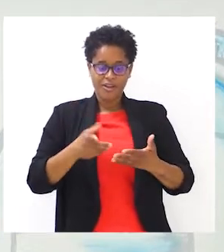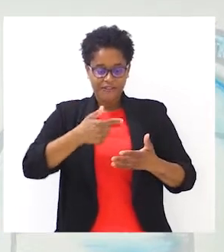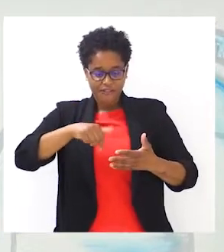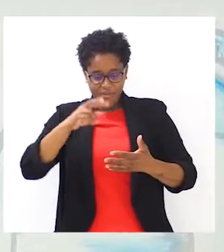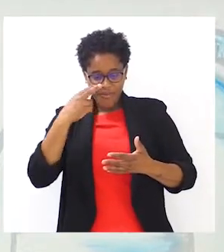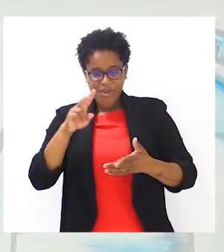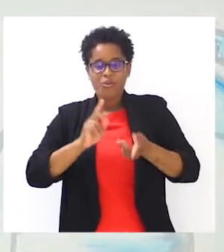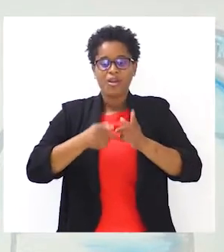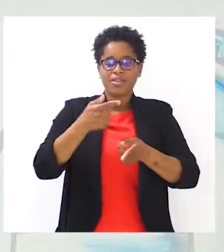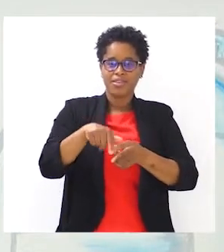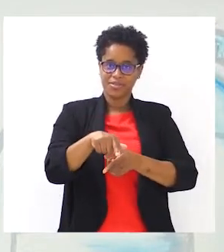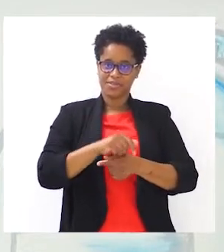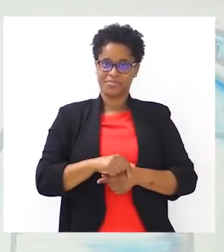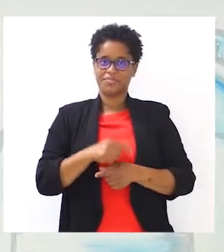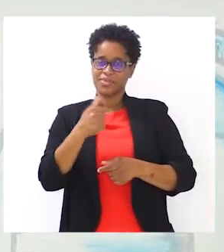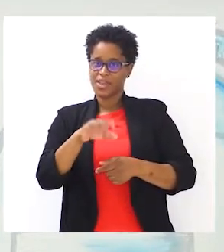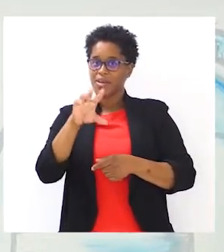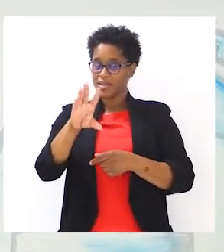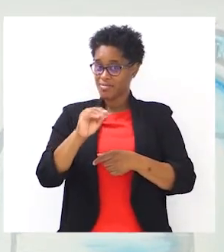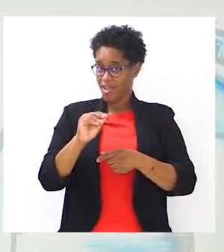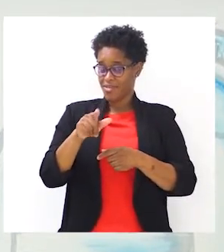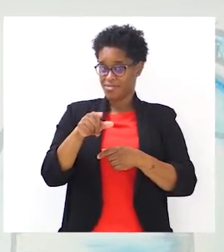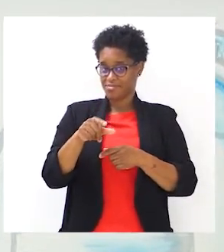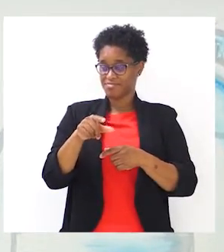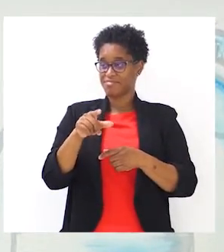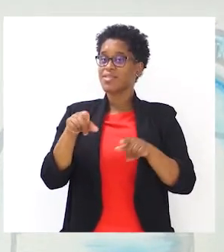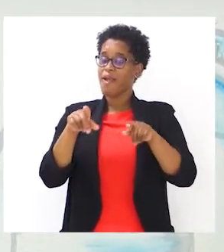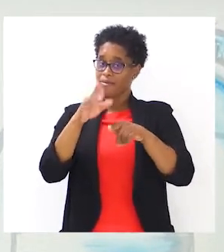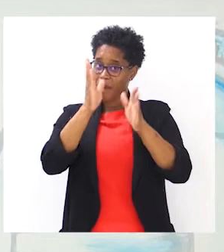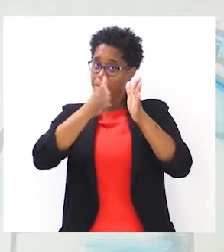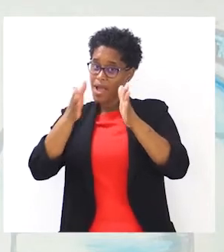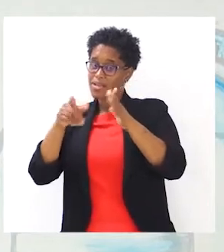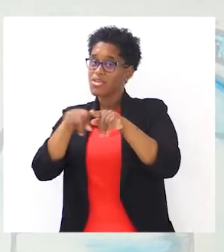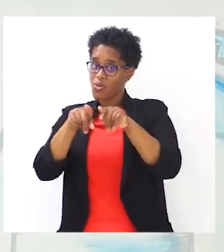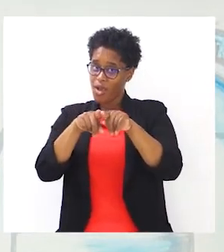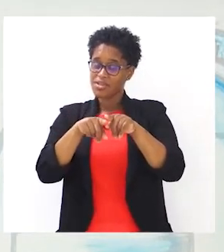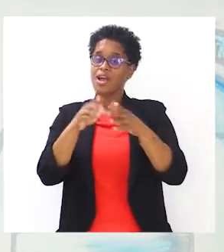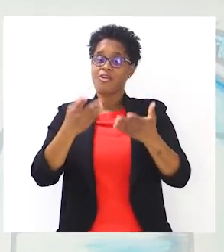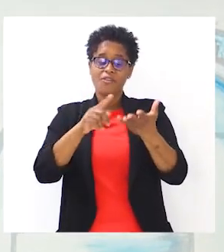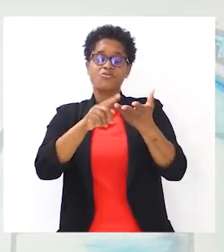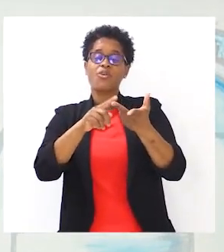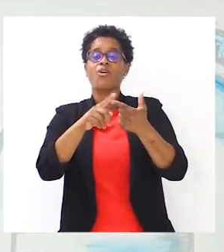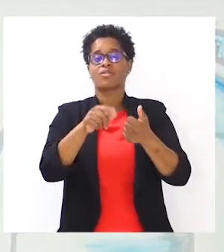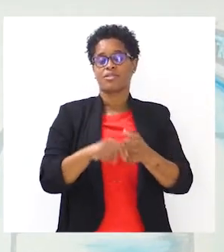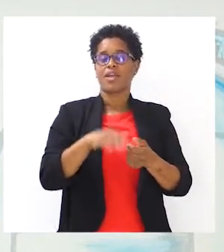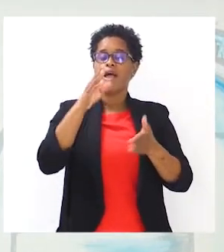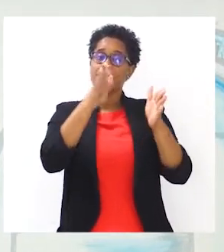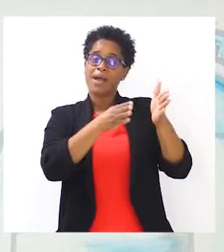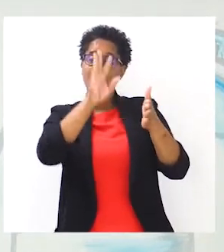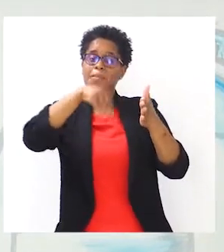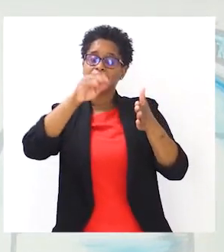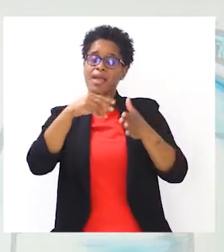Temos aqui 10, não é? 10 partes iguais, e vamos contar então as partes